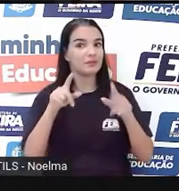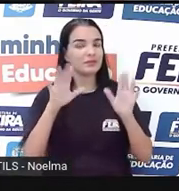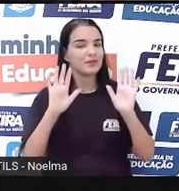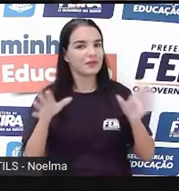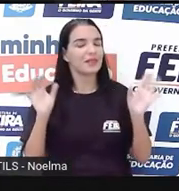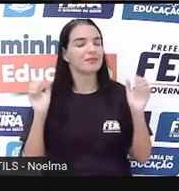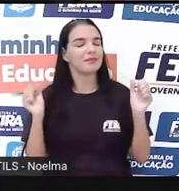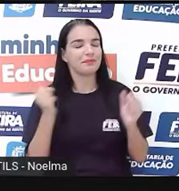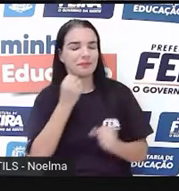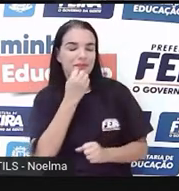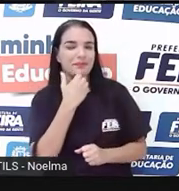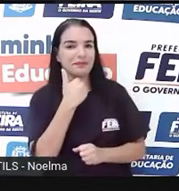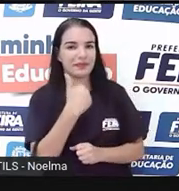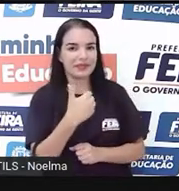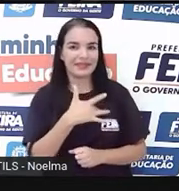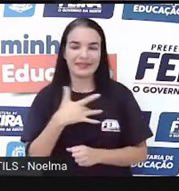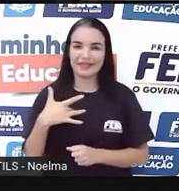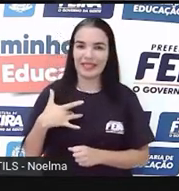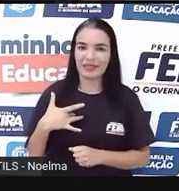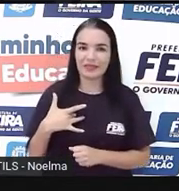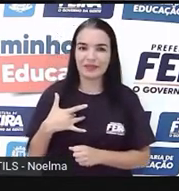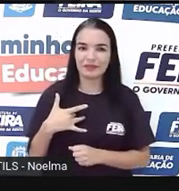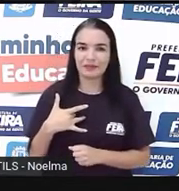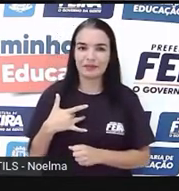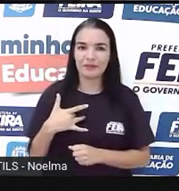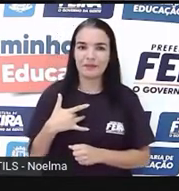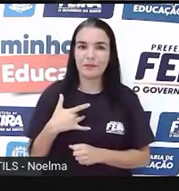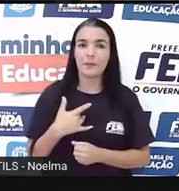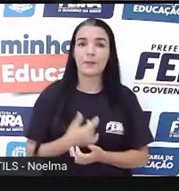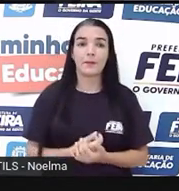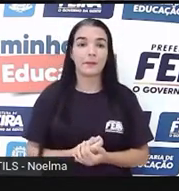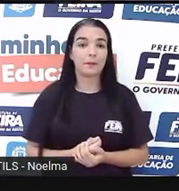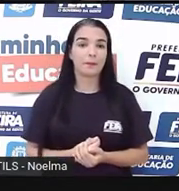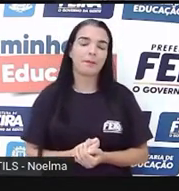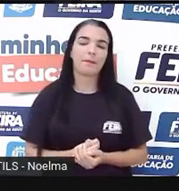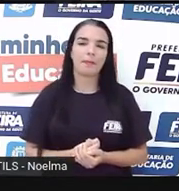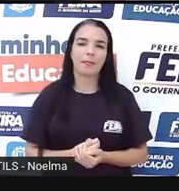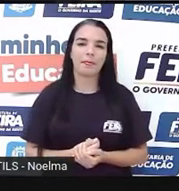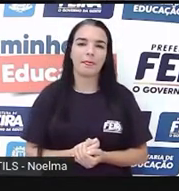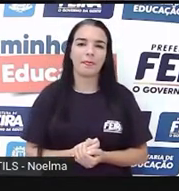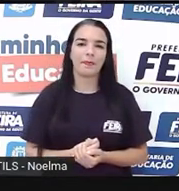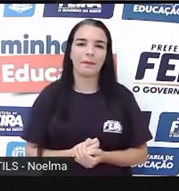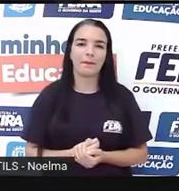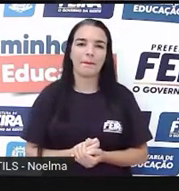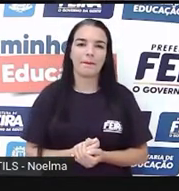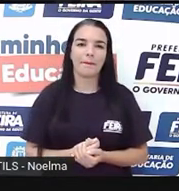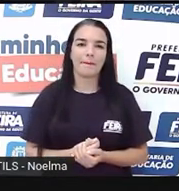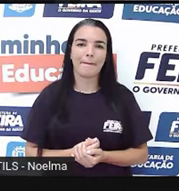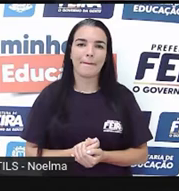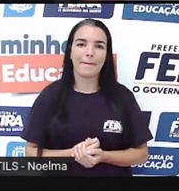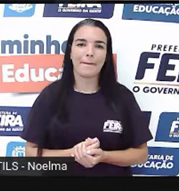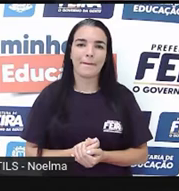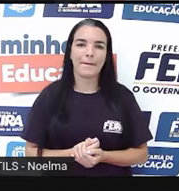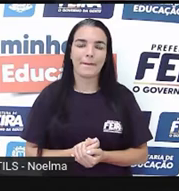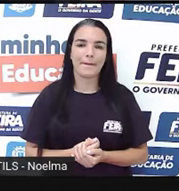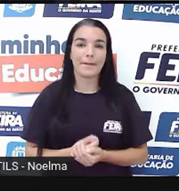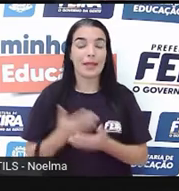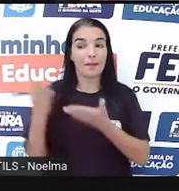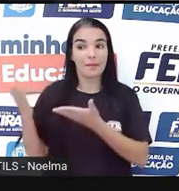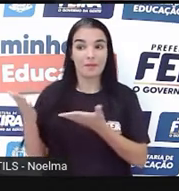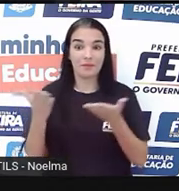estejam muito bem. Welcome to our special class number 7.